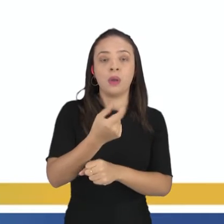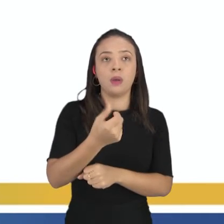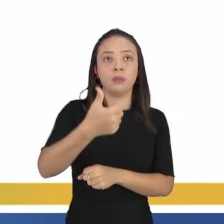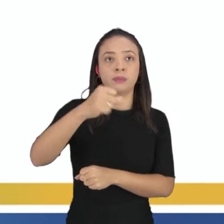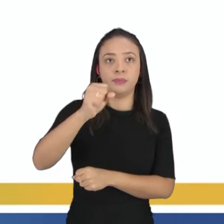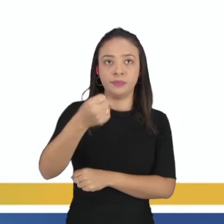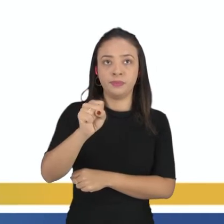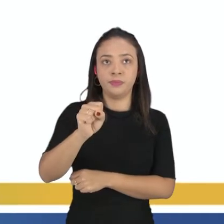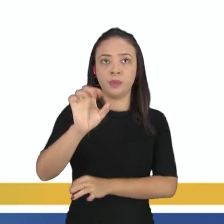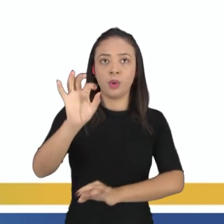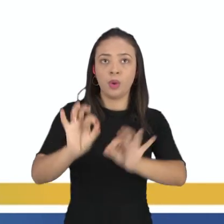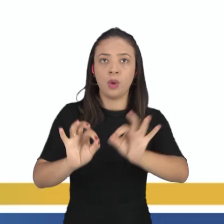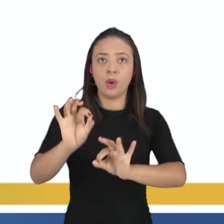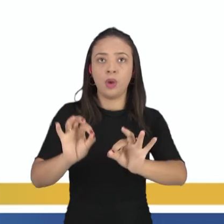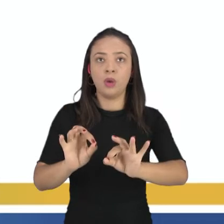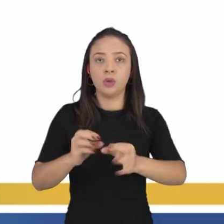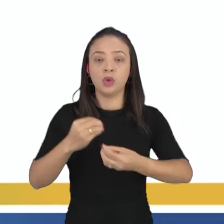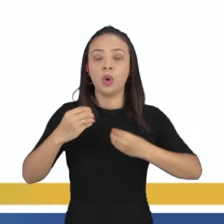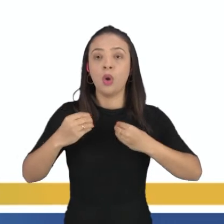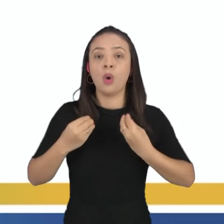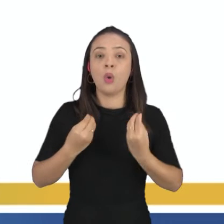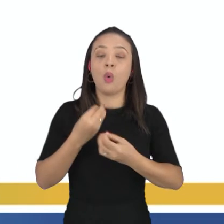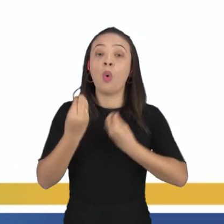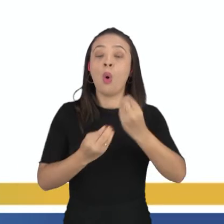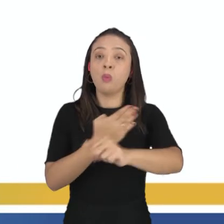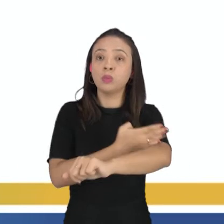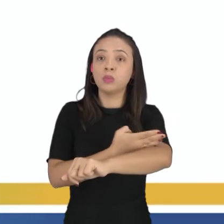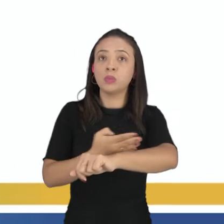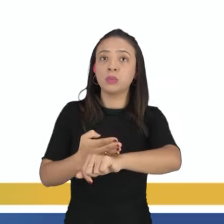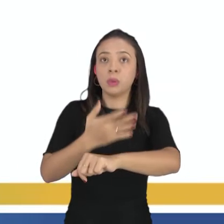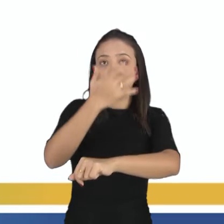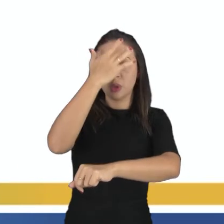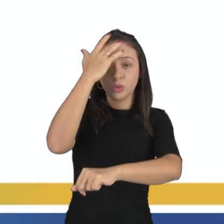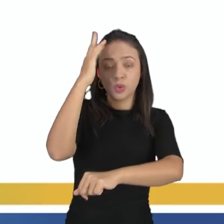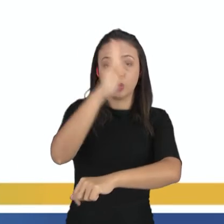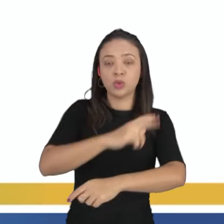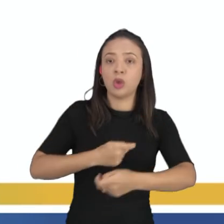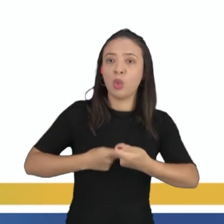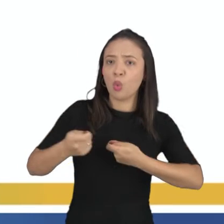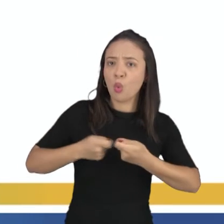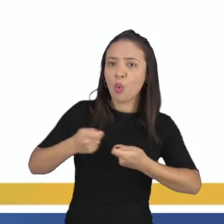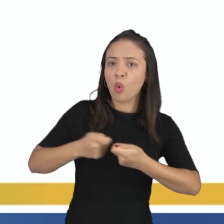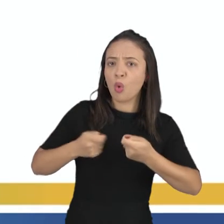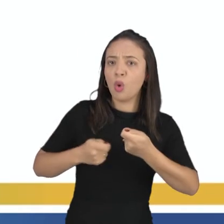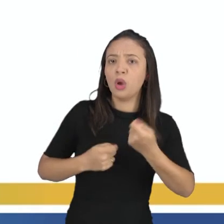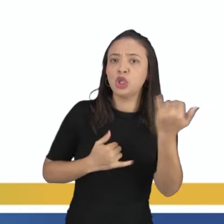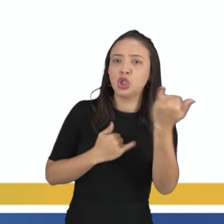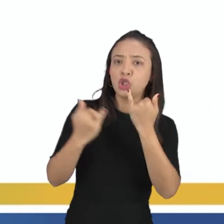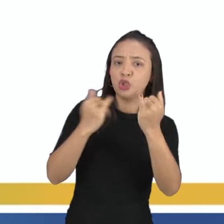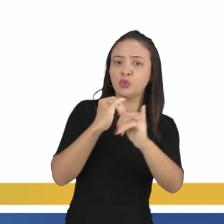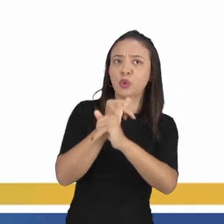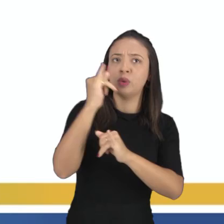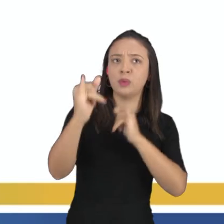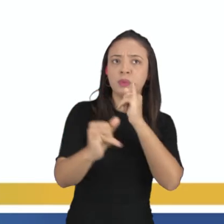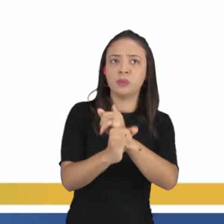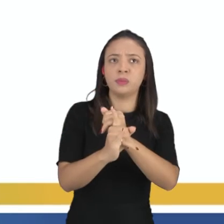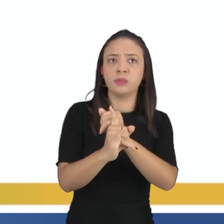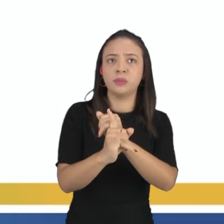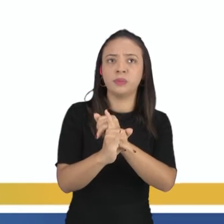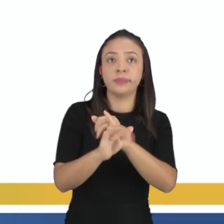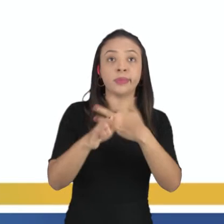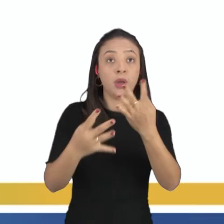2018, manipulação do comportamento do usuário pelo controle de dados na internet. É fato